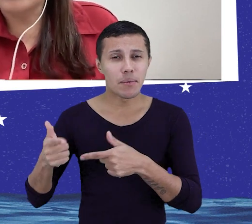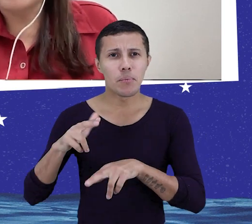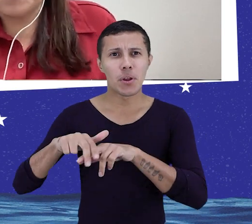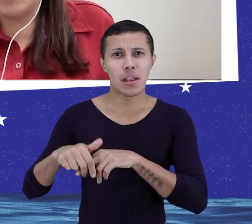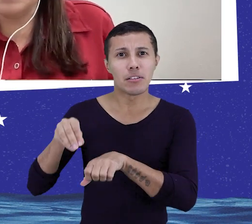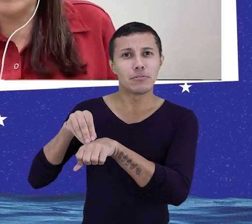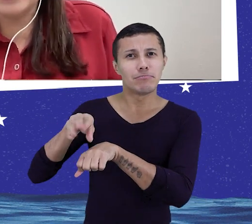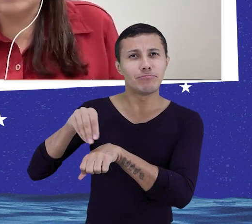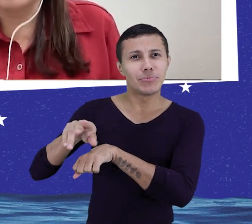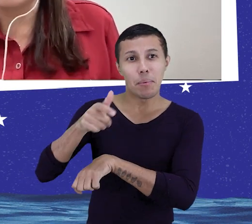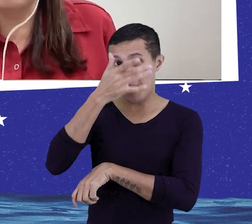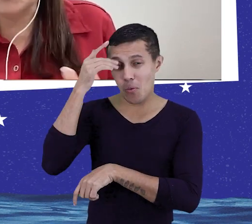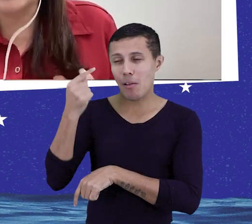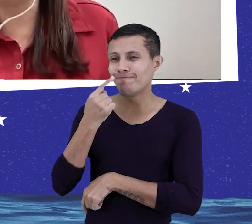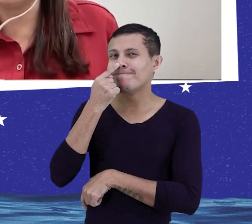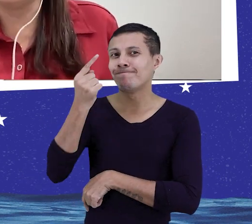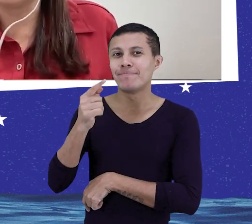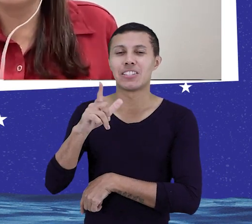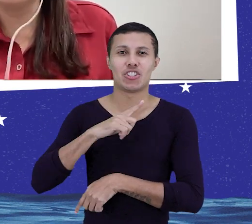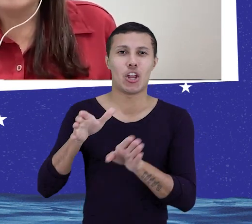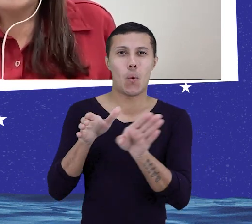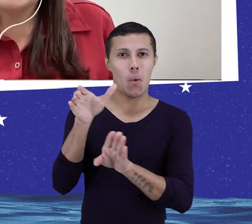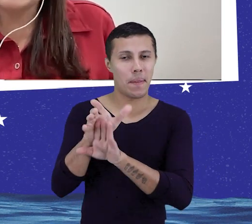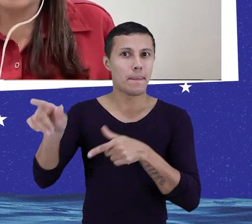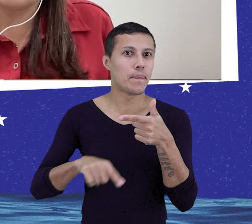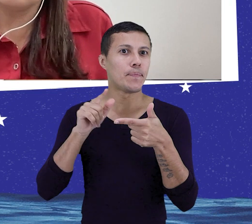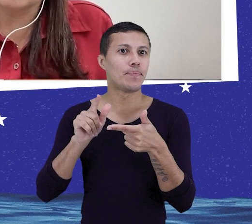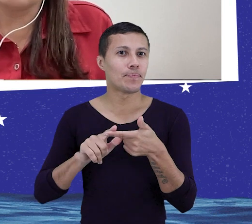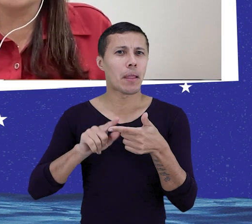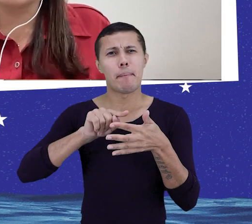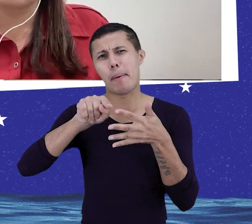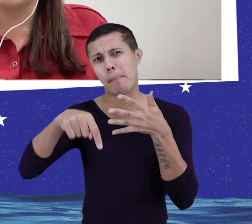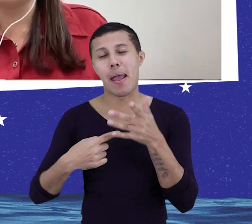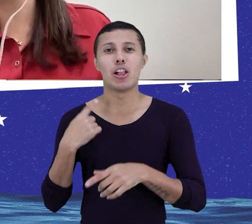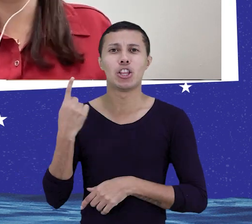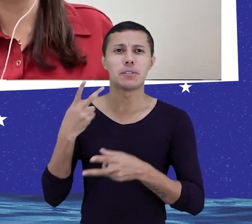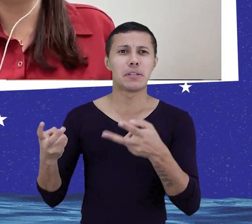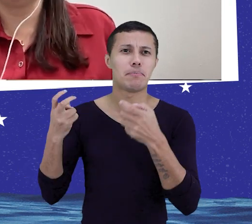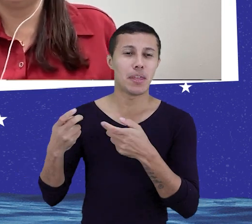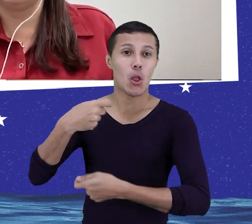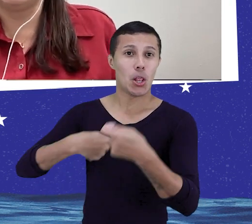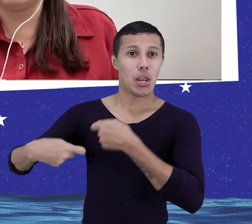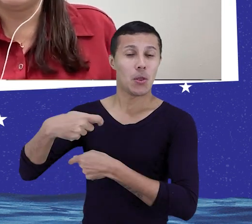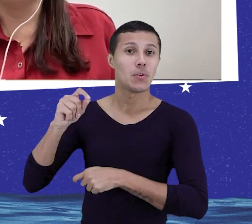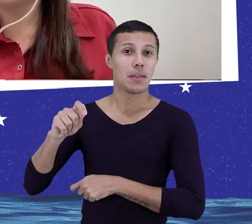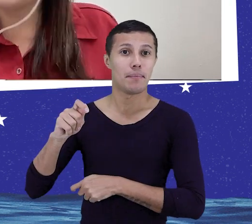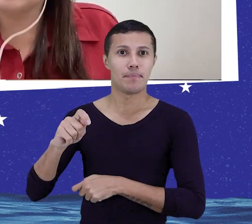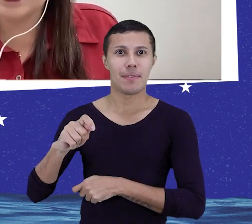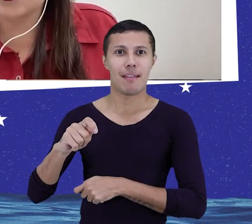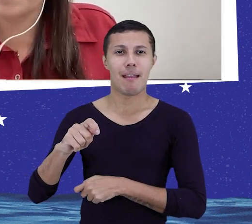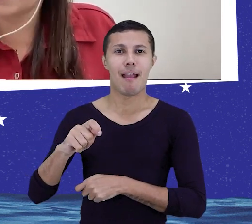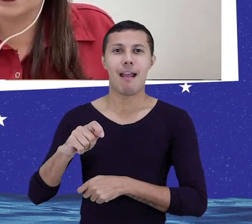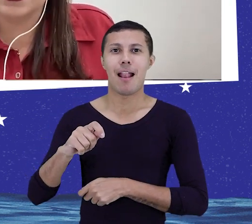de pessoas mais próximas, né? Então nós tivemos mentorias e tudo, em que nós vimos que o nosso negócio ele tinha que